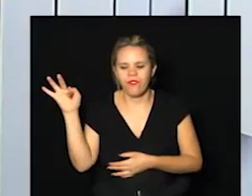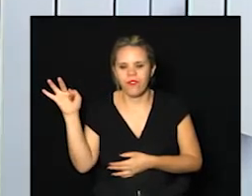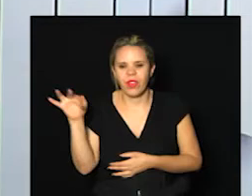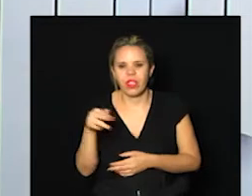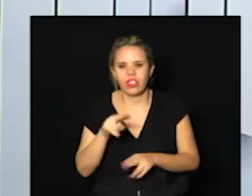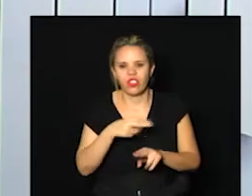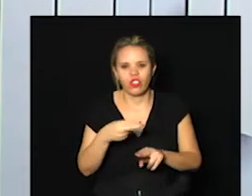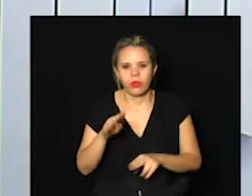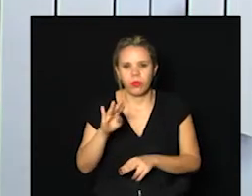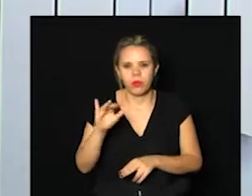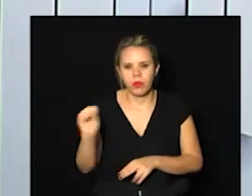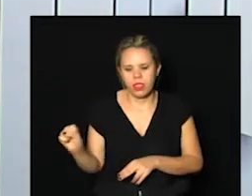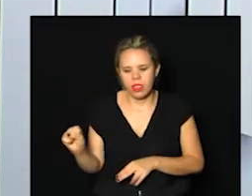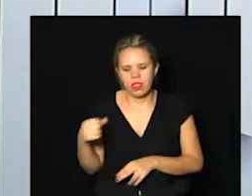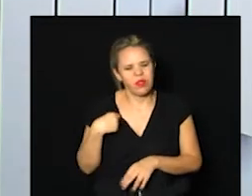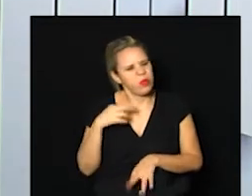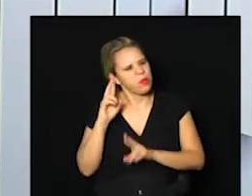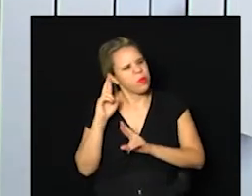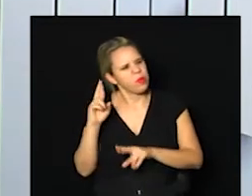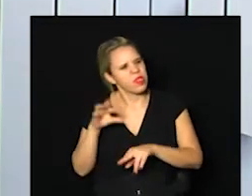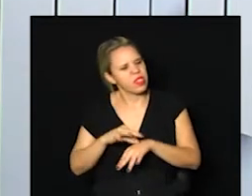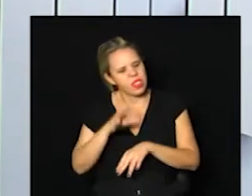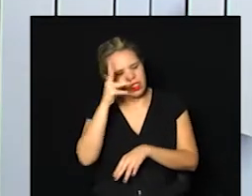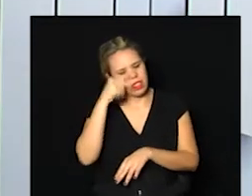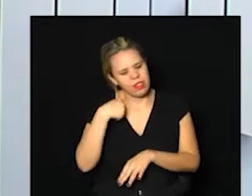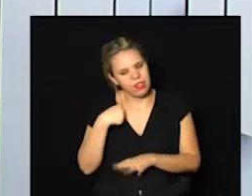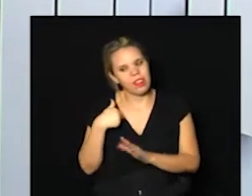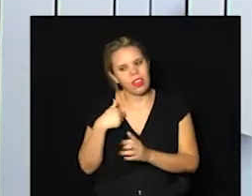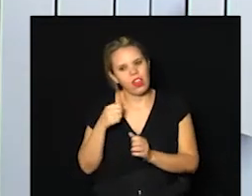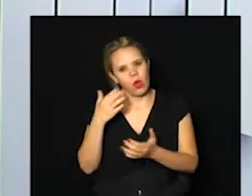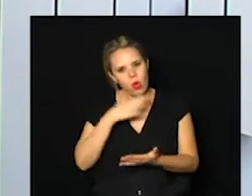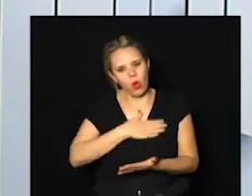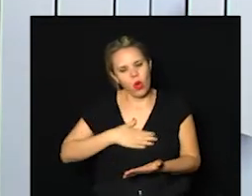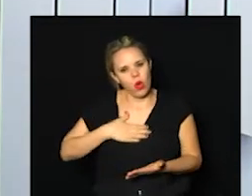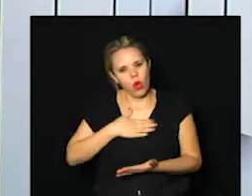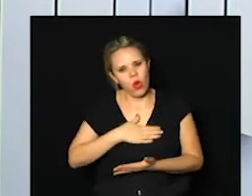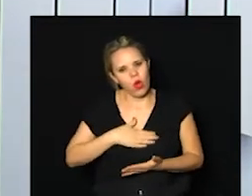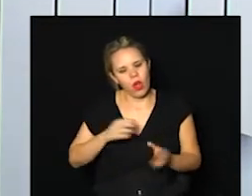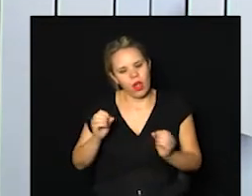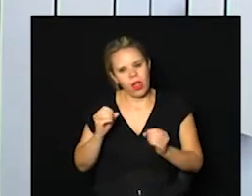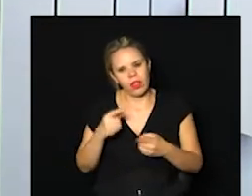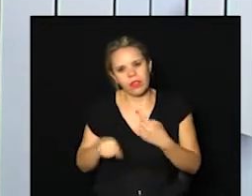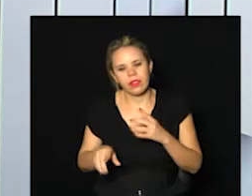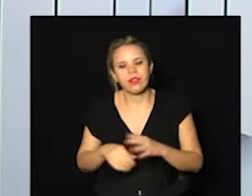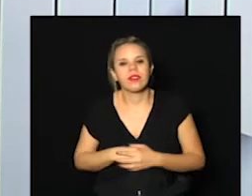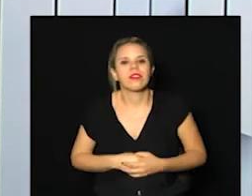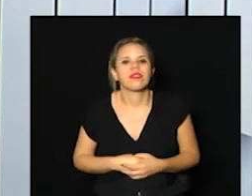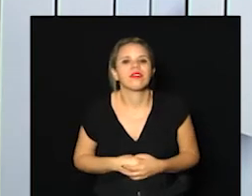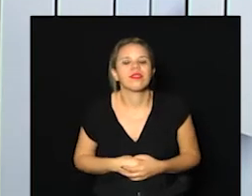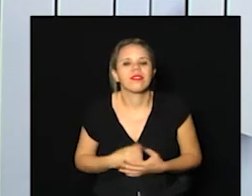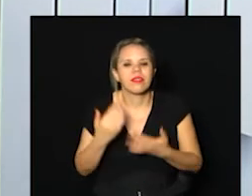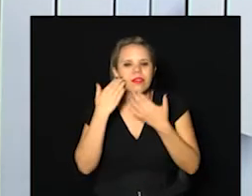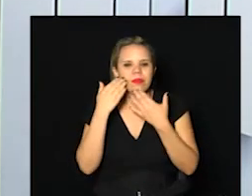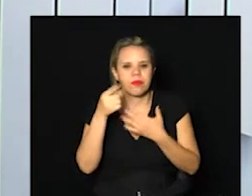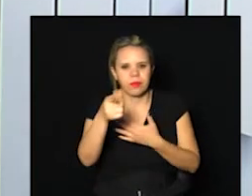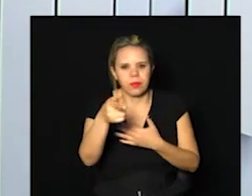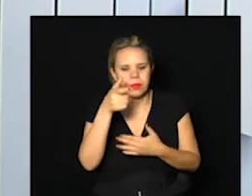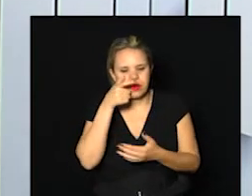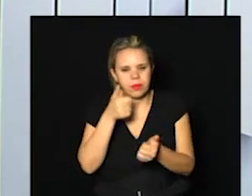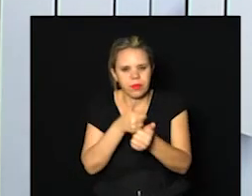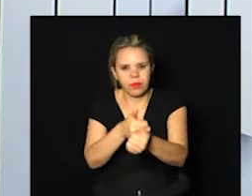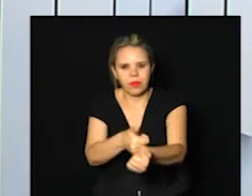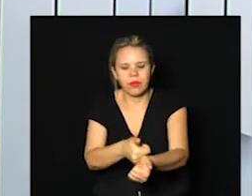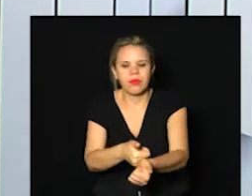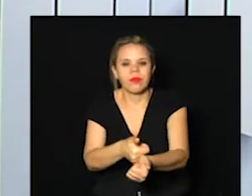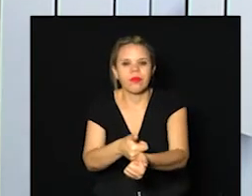Tava esperando o frango, a carne. Tava meio com o pé atrás, mas eu gostei dessa receita que não teve nada disso. Muito obrigado a você que nos